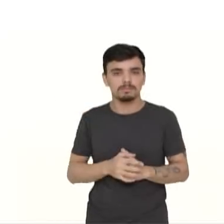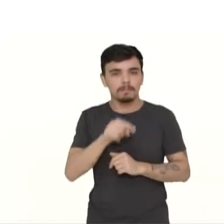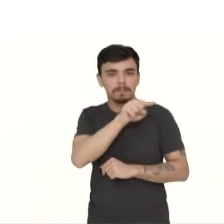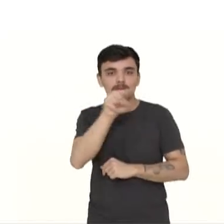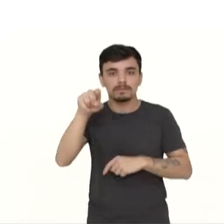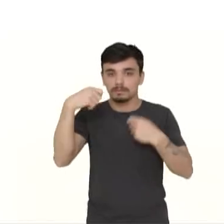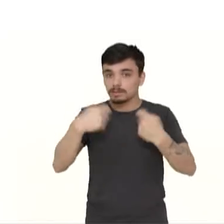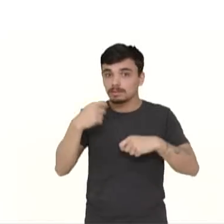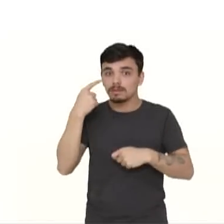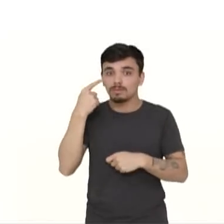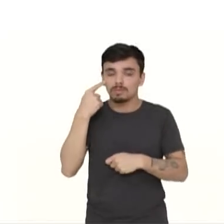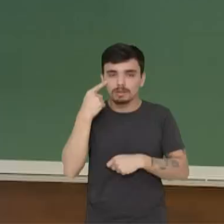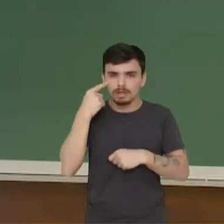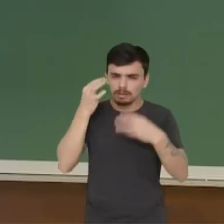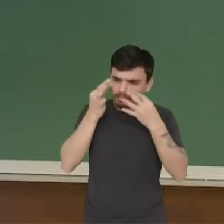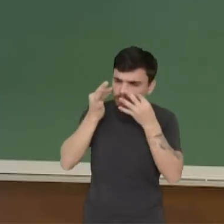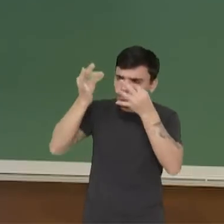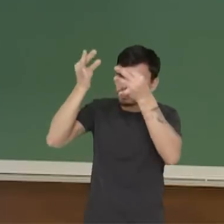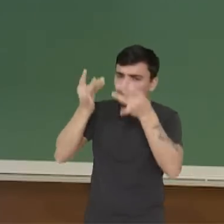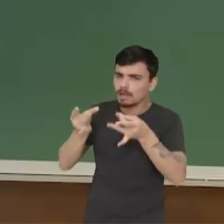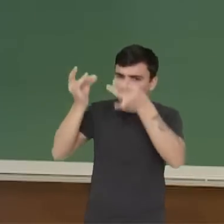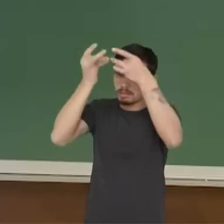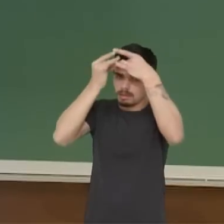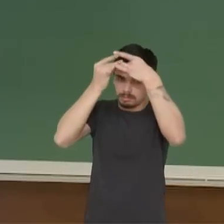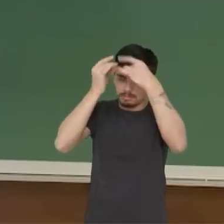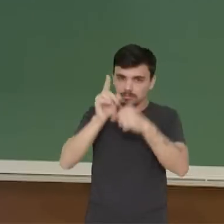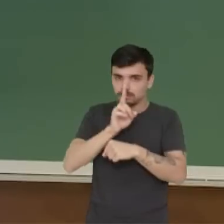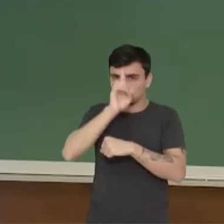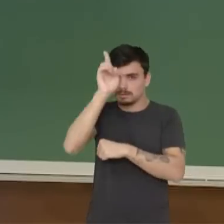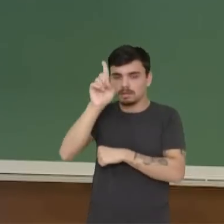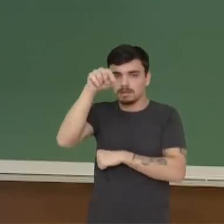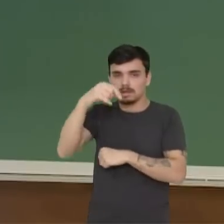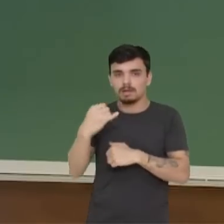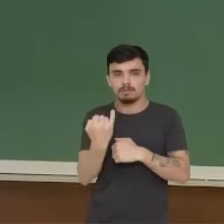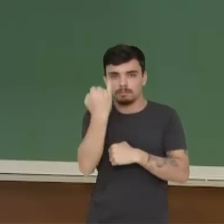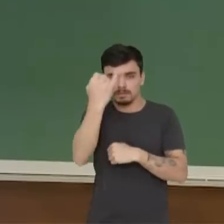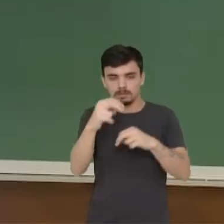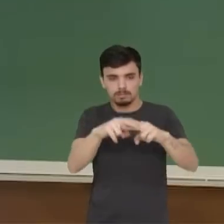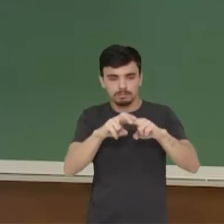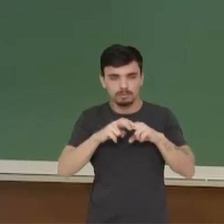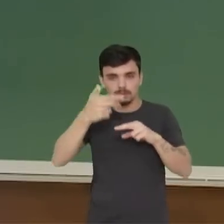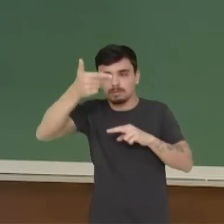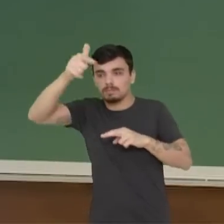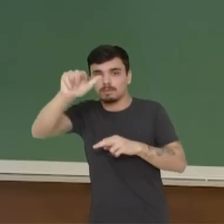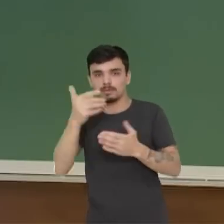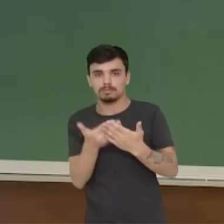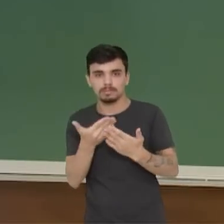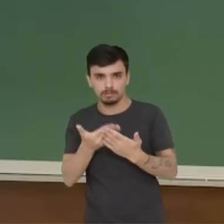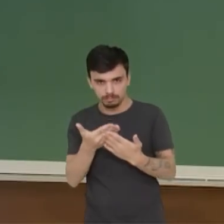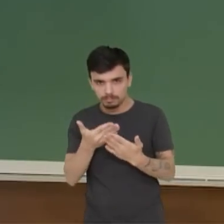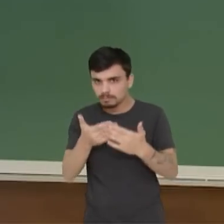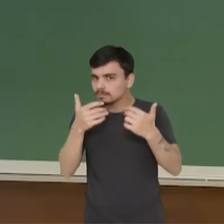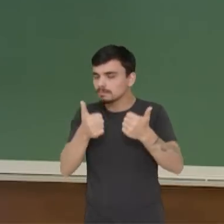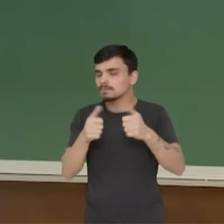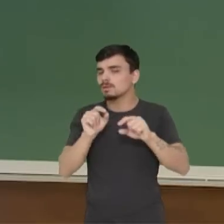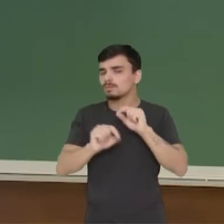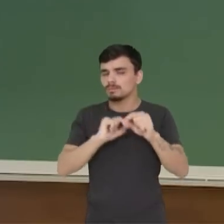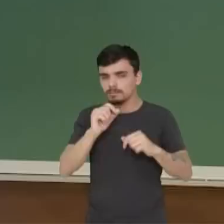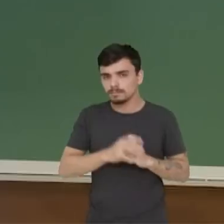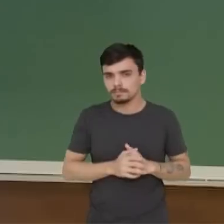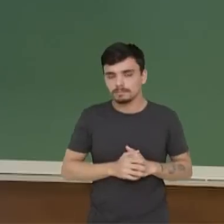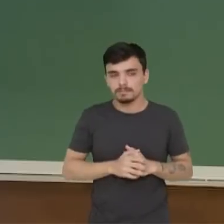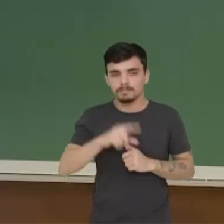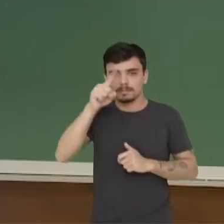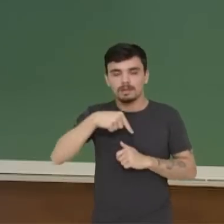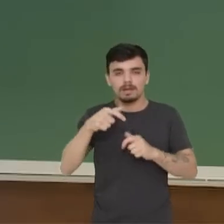que quero que vocês fixem essa ideia, porque ela vai ser importante para o nosso conteúdo da nossa próxima aula, que é o